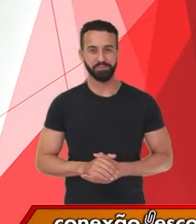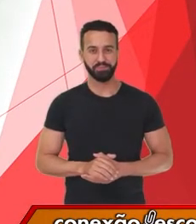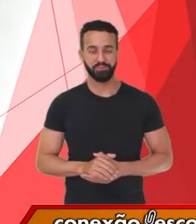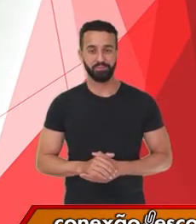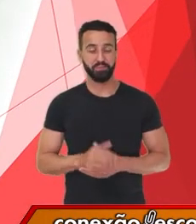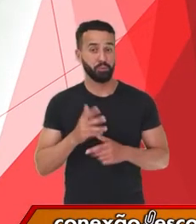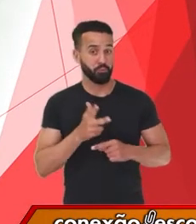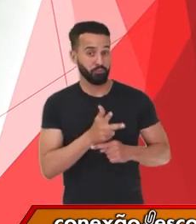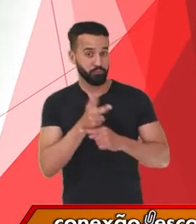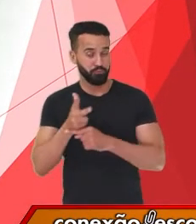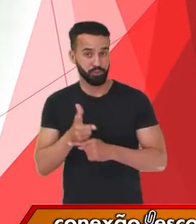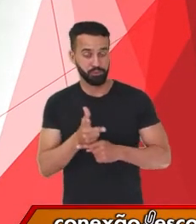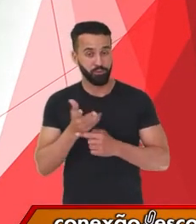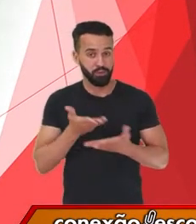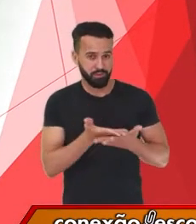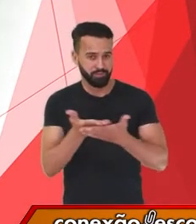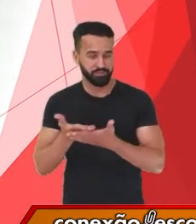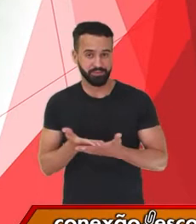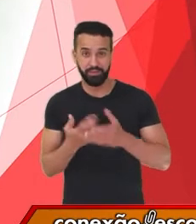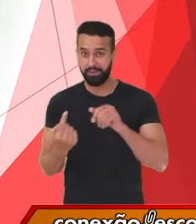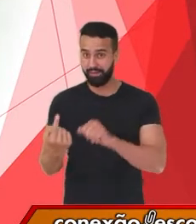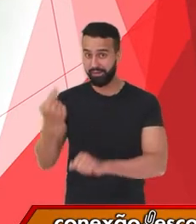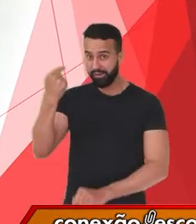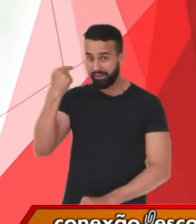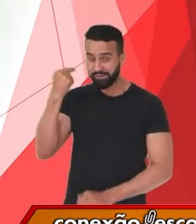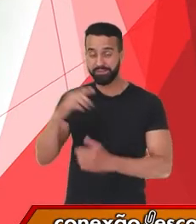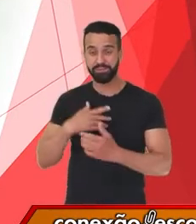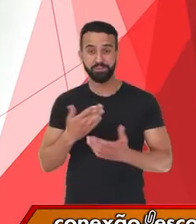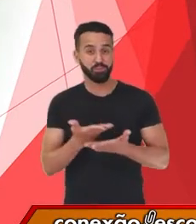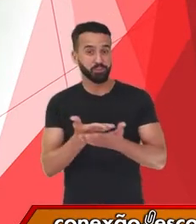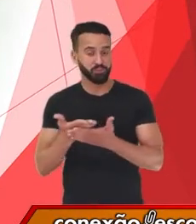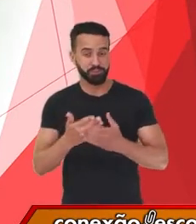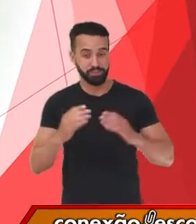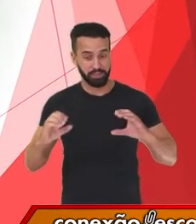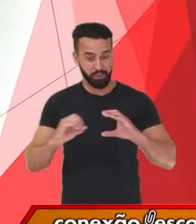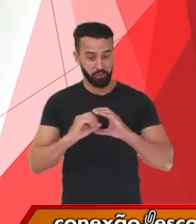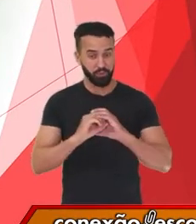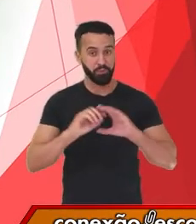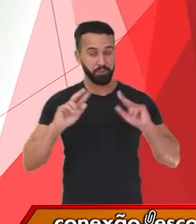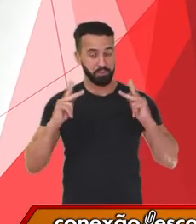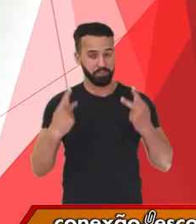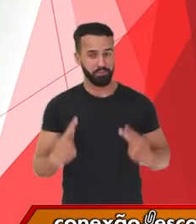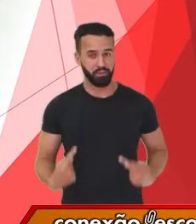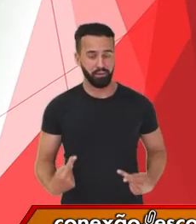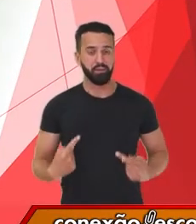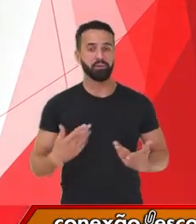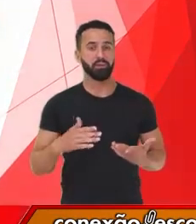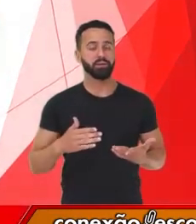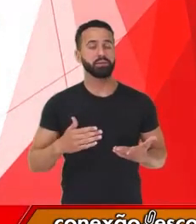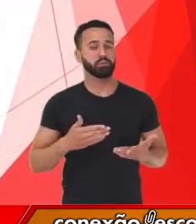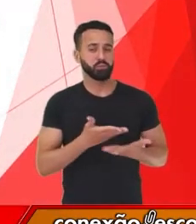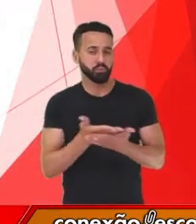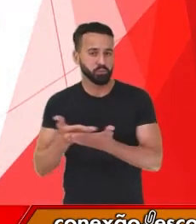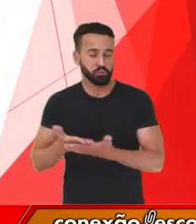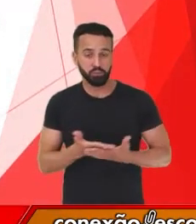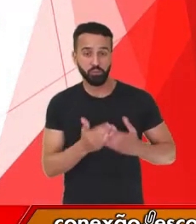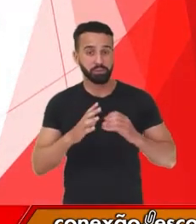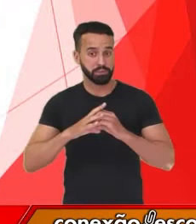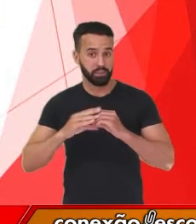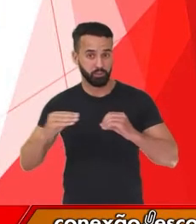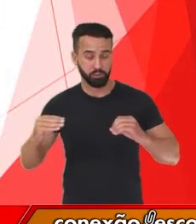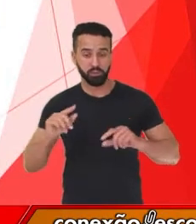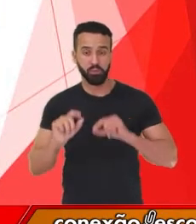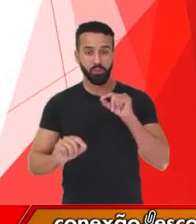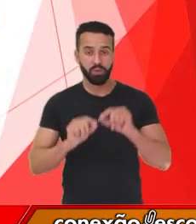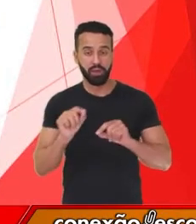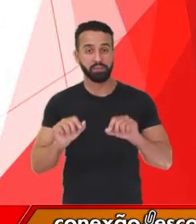Na videoaula anterior, nós estudamos sobre as células humanas, não foi mesmo? Estudamos que o conjunto de células